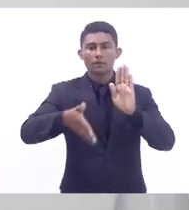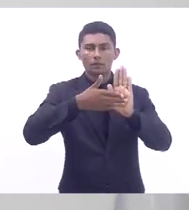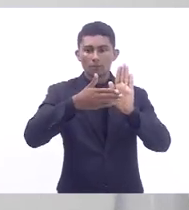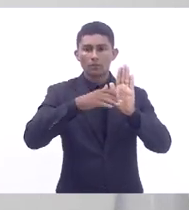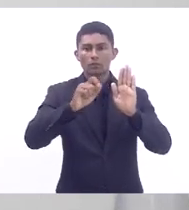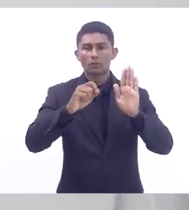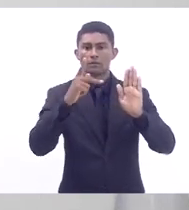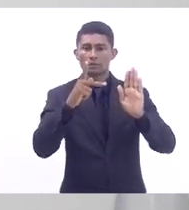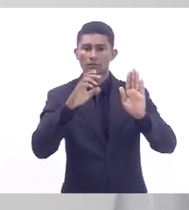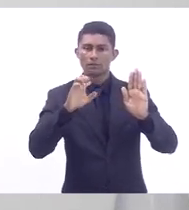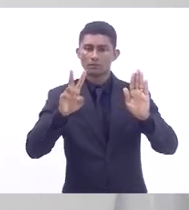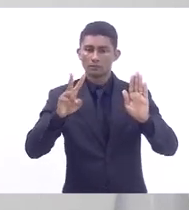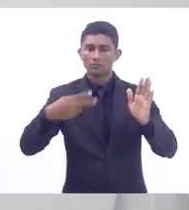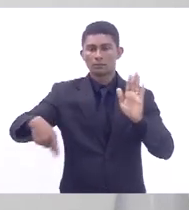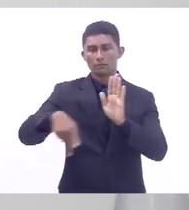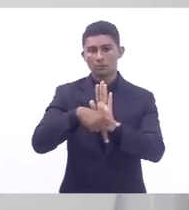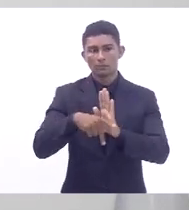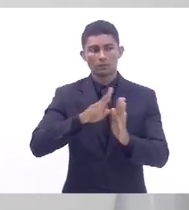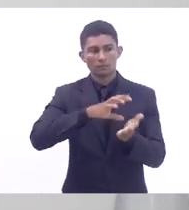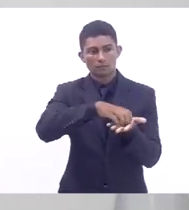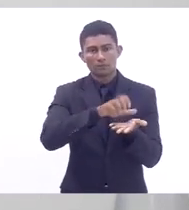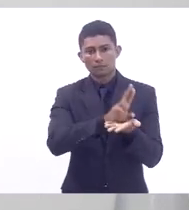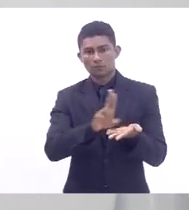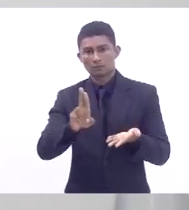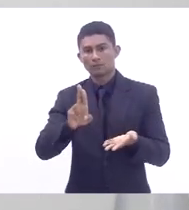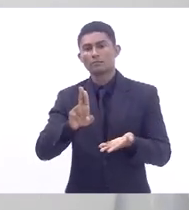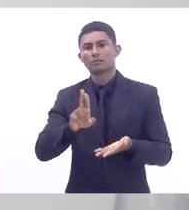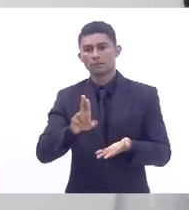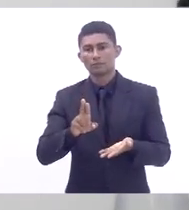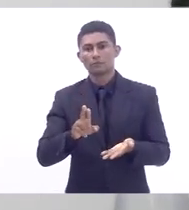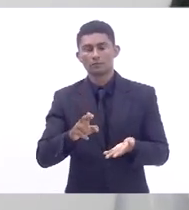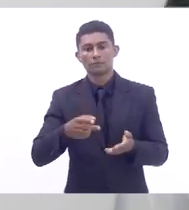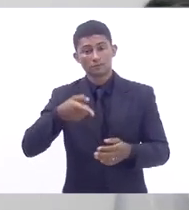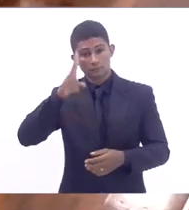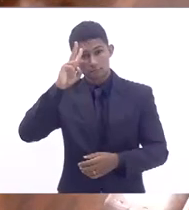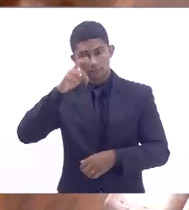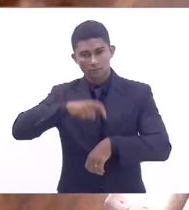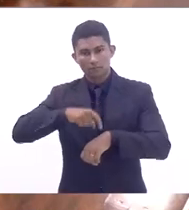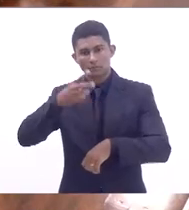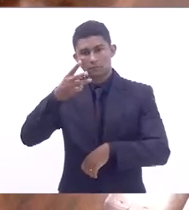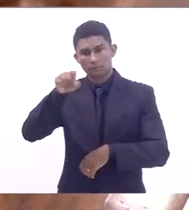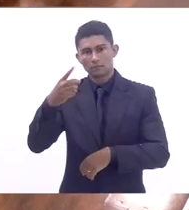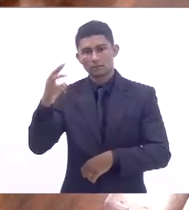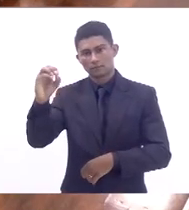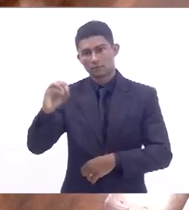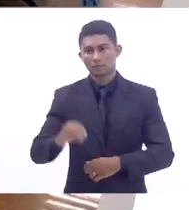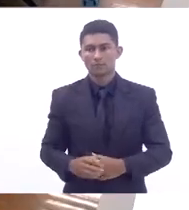o pcv da UFF e adjacências de cabelo assim tá segunda-feira que ele pensa